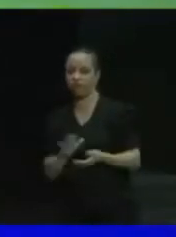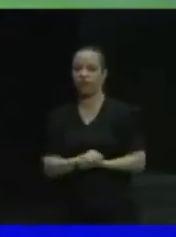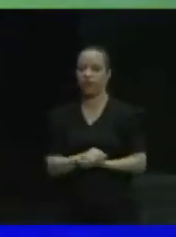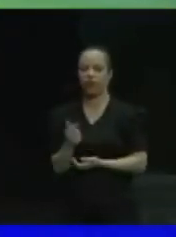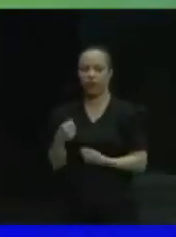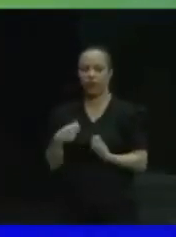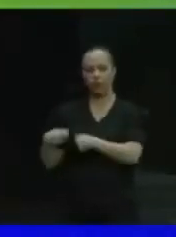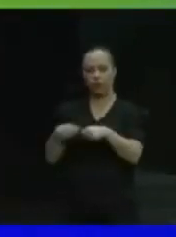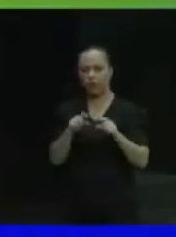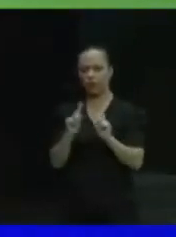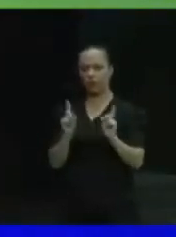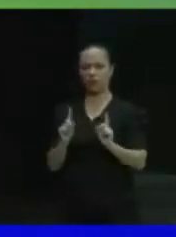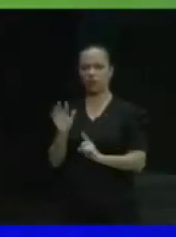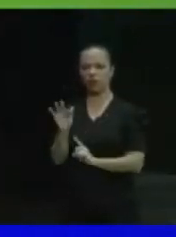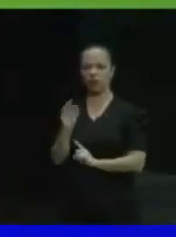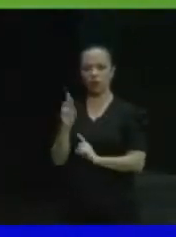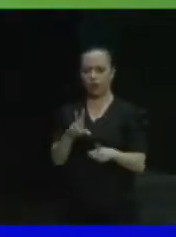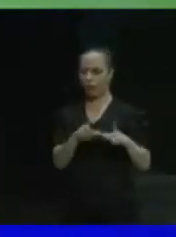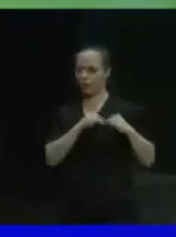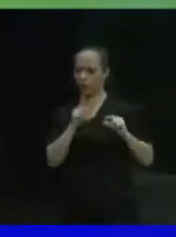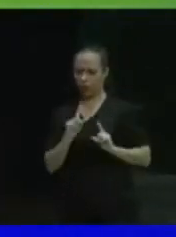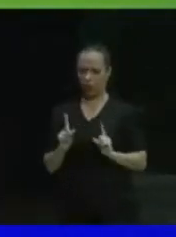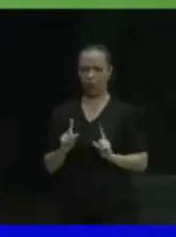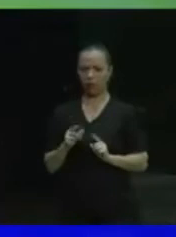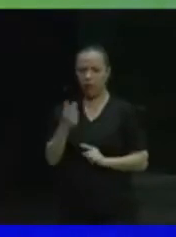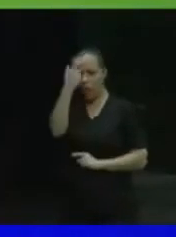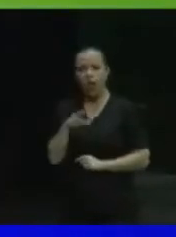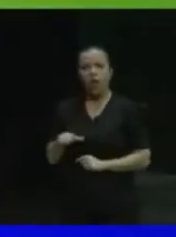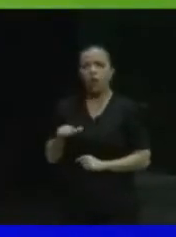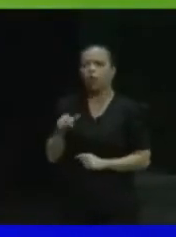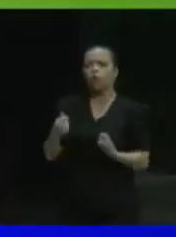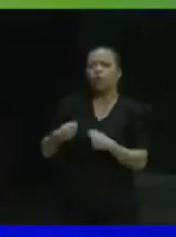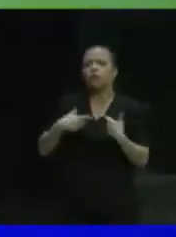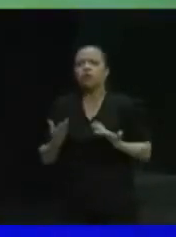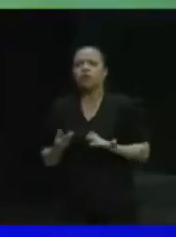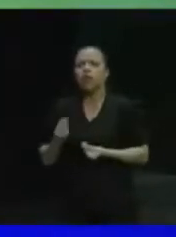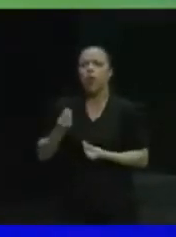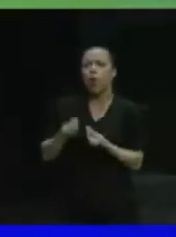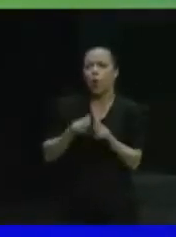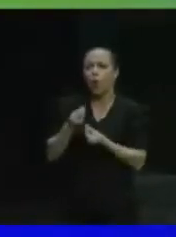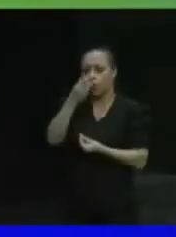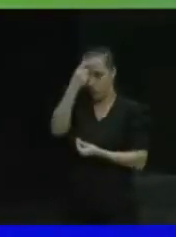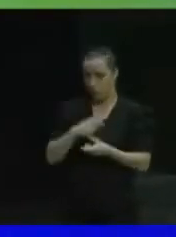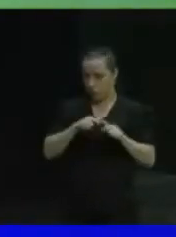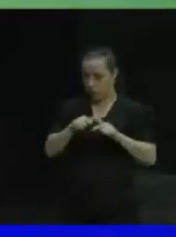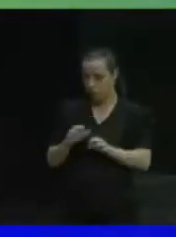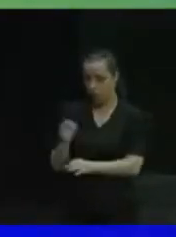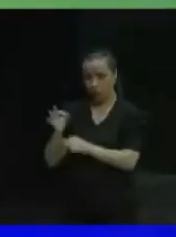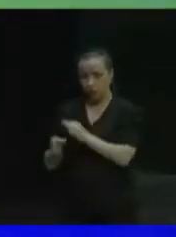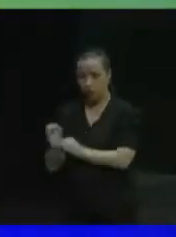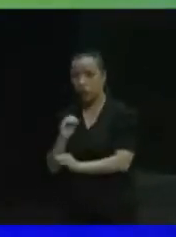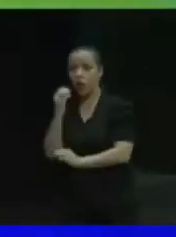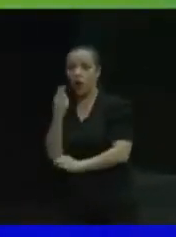Não precisamos do foro privilegiado. Eu nunca precisei quando fui juiz ou quando fui